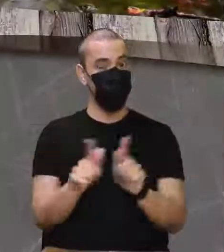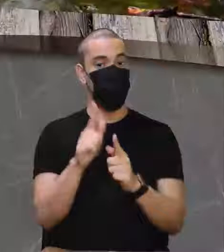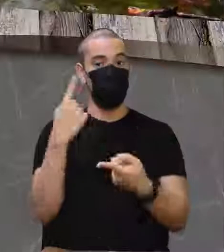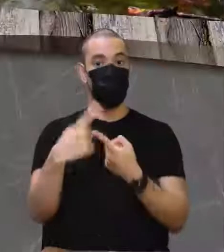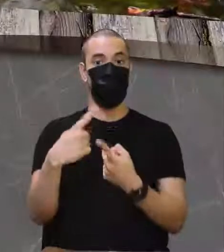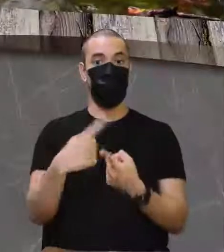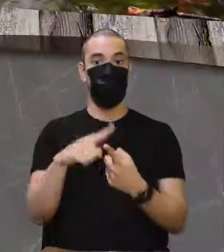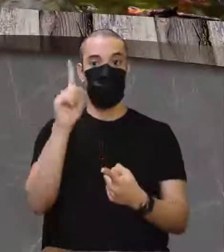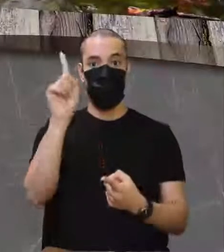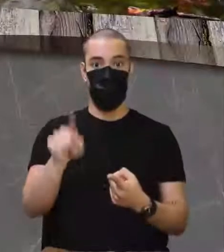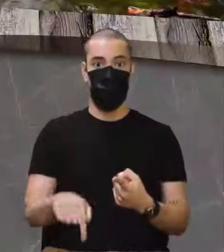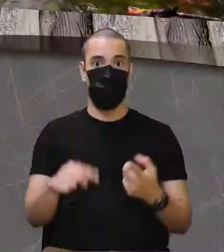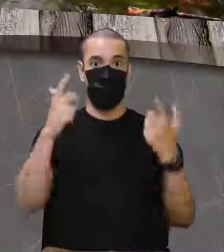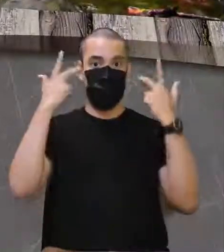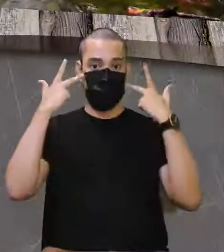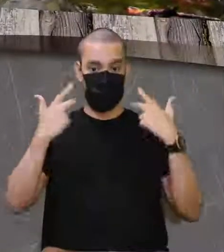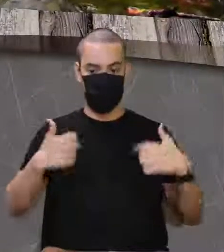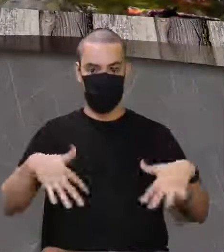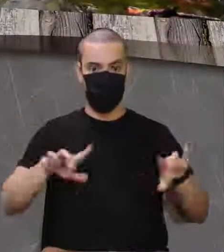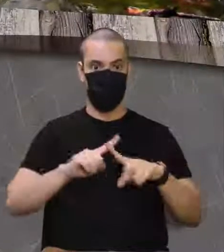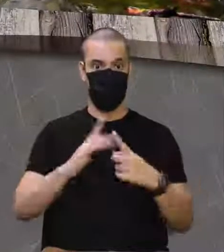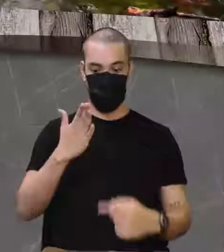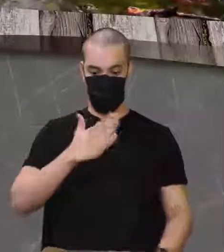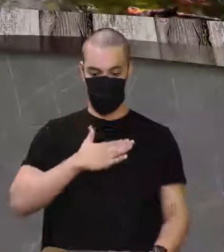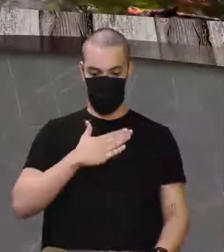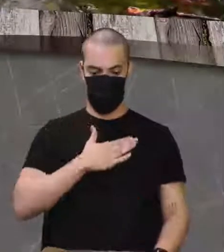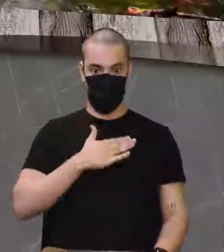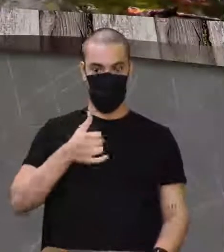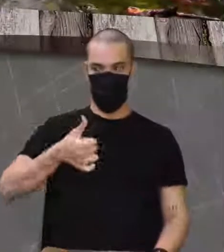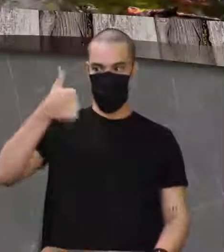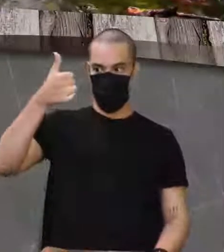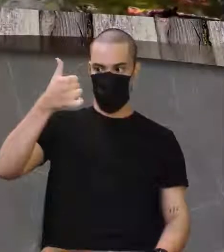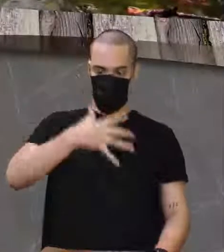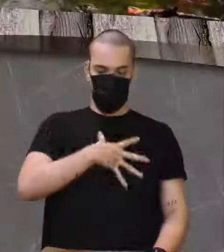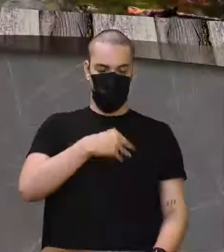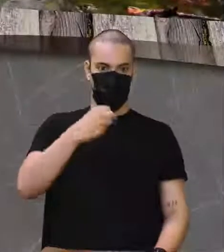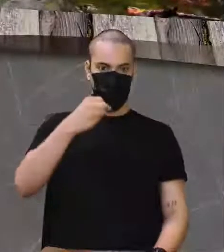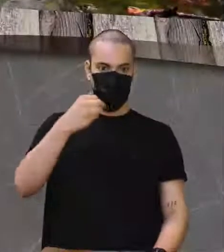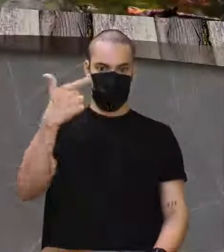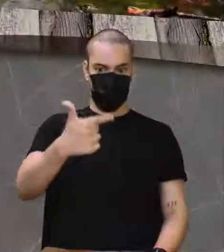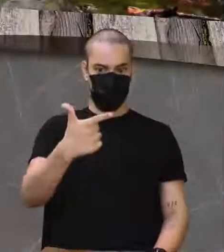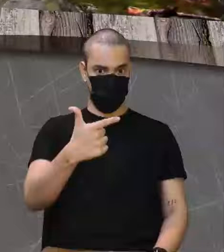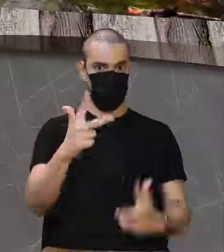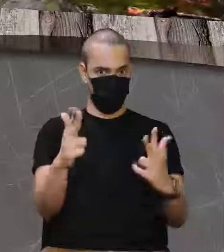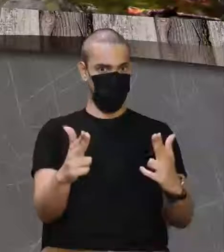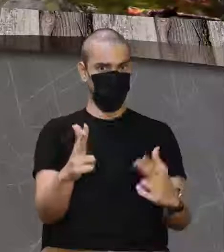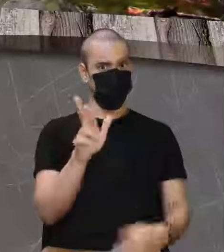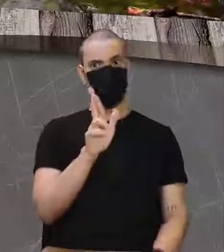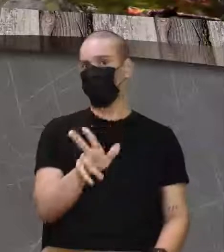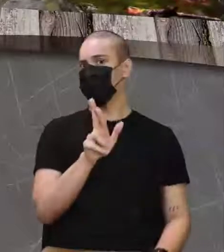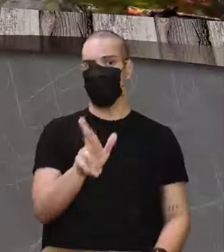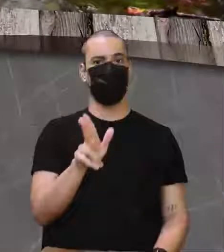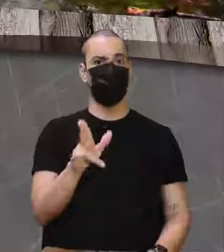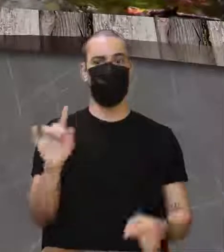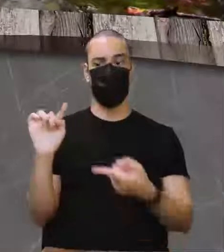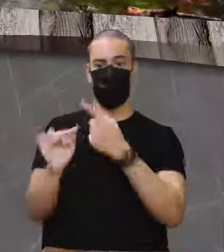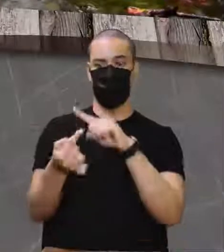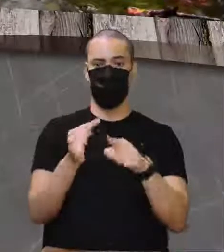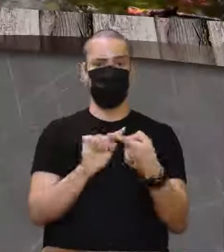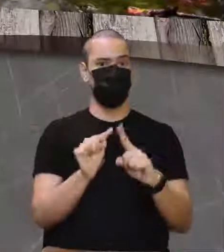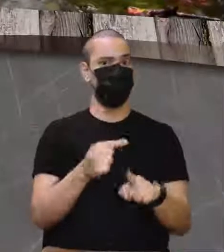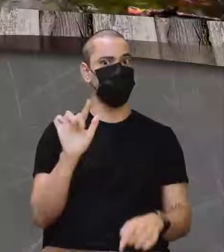por que o meu primeiro filho não é igual ao meu segundo? Porque a combinação é outra. É como você